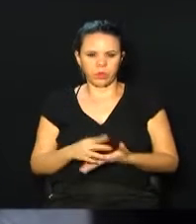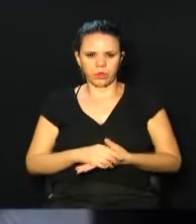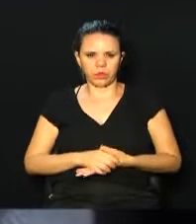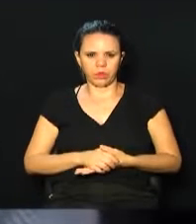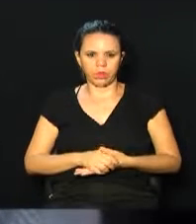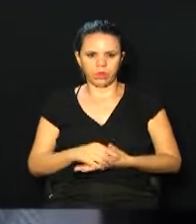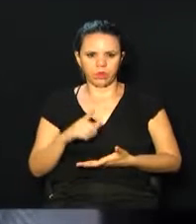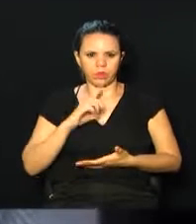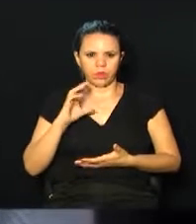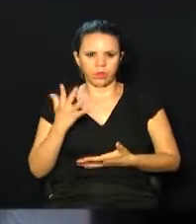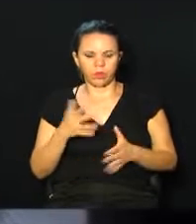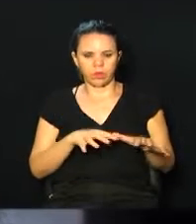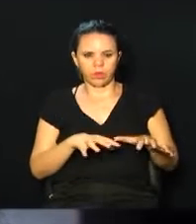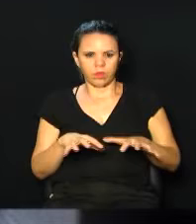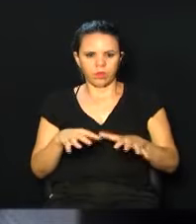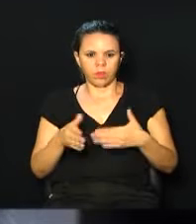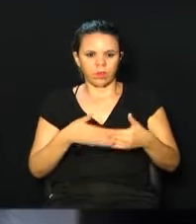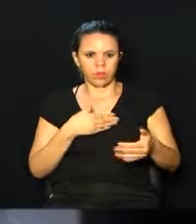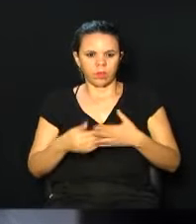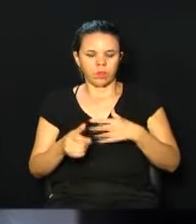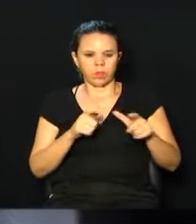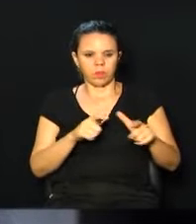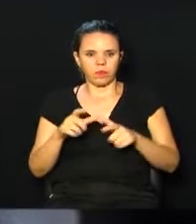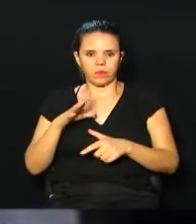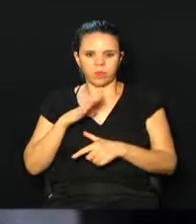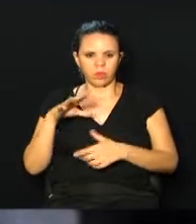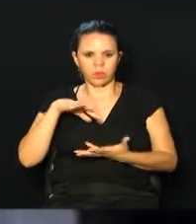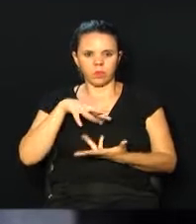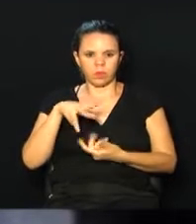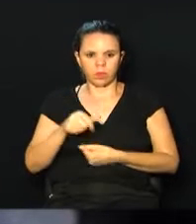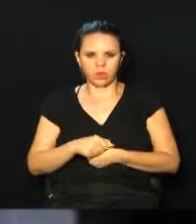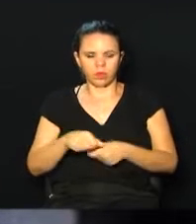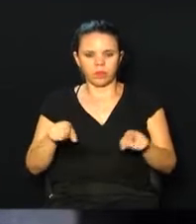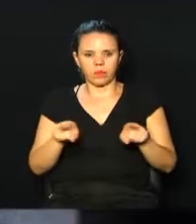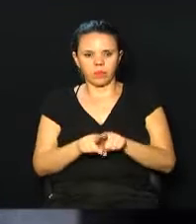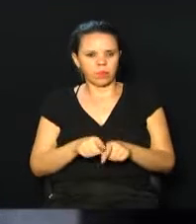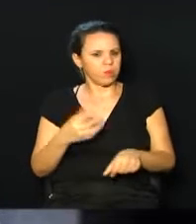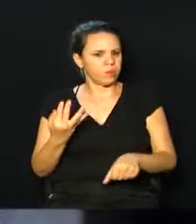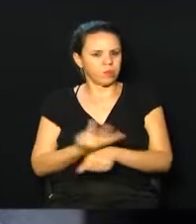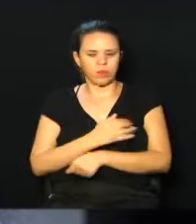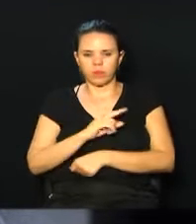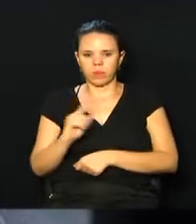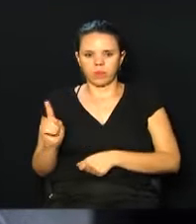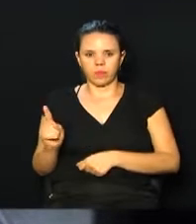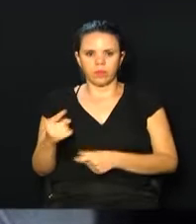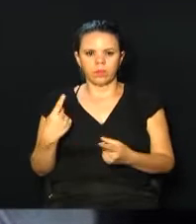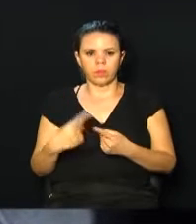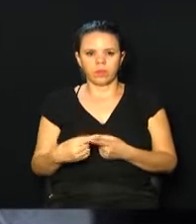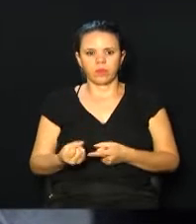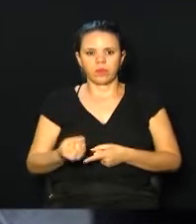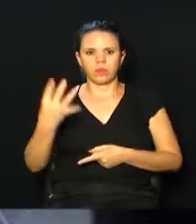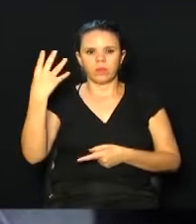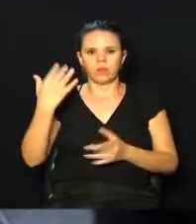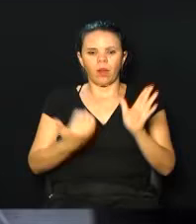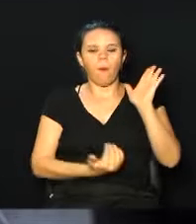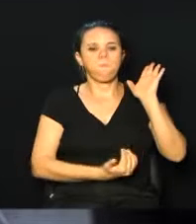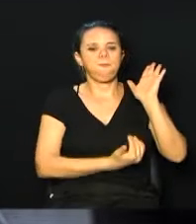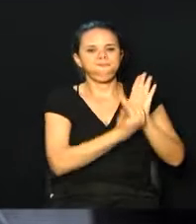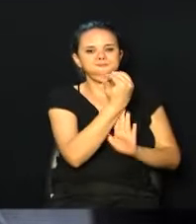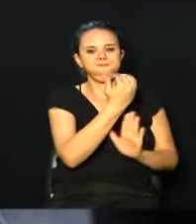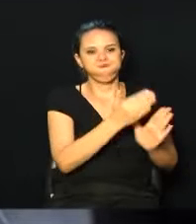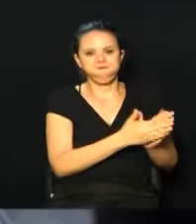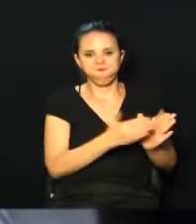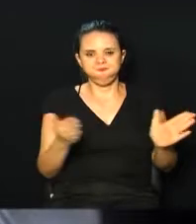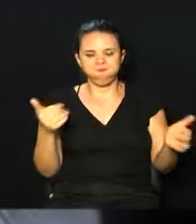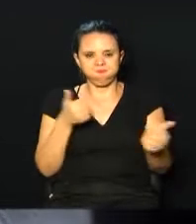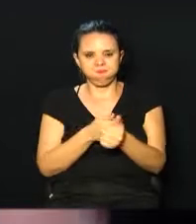isso ocorrendo em qualquer outra cidade do mundo, também não suportaria, porque é uma quantidade exagerada num período curto